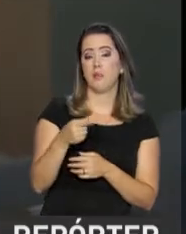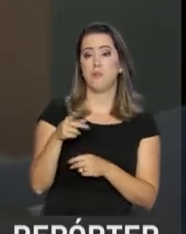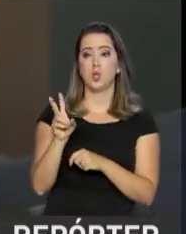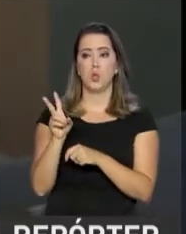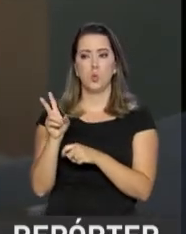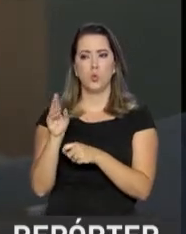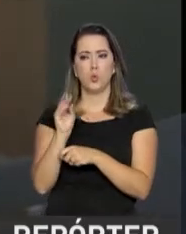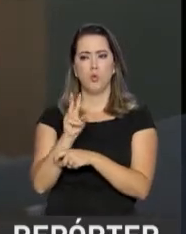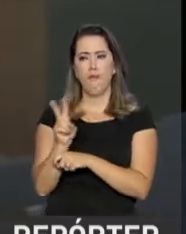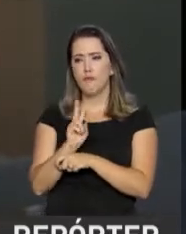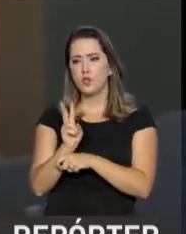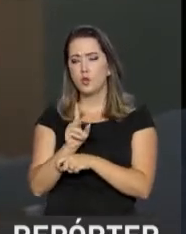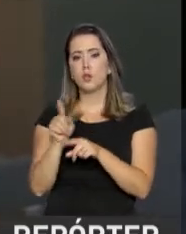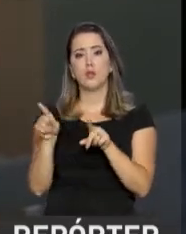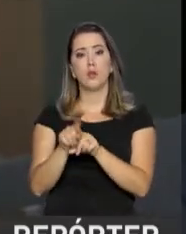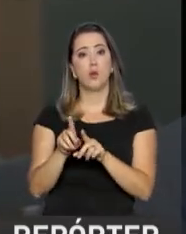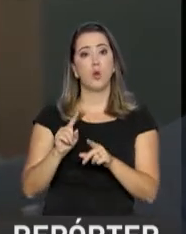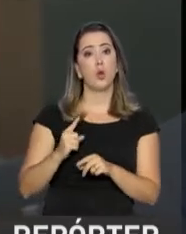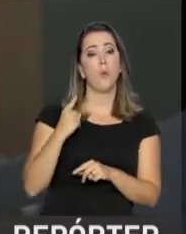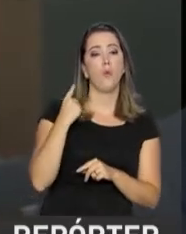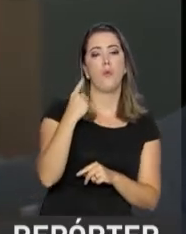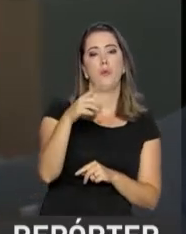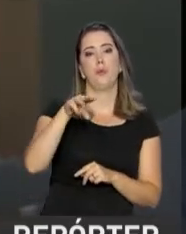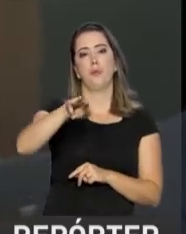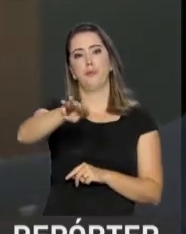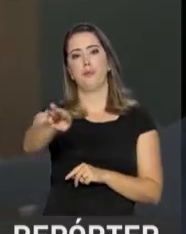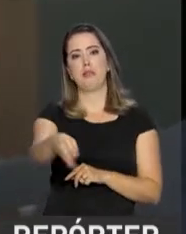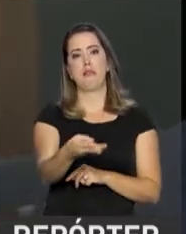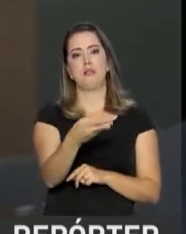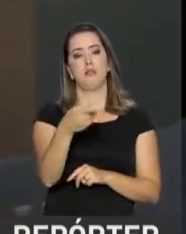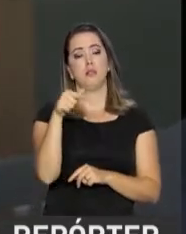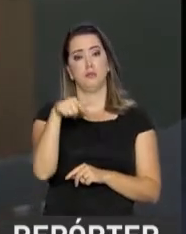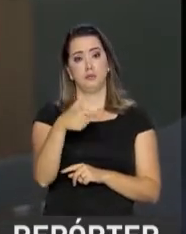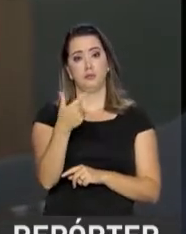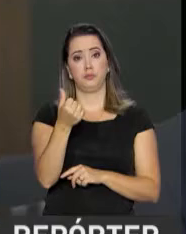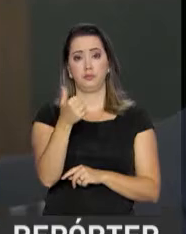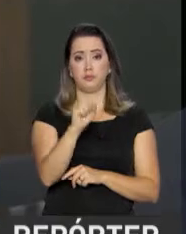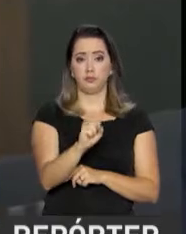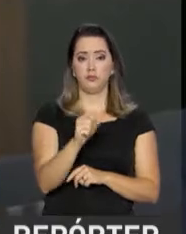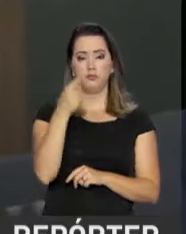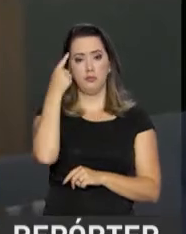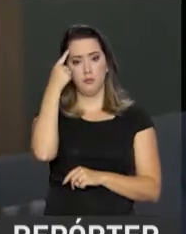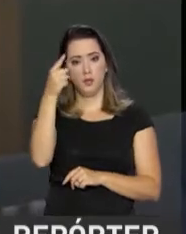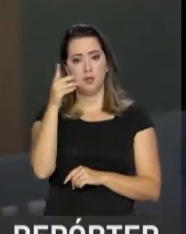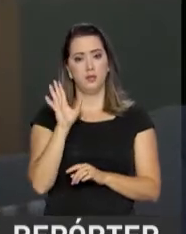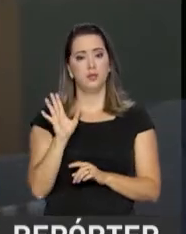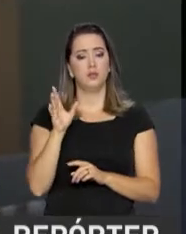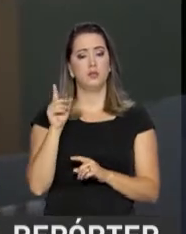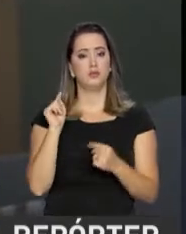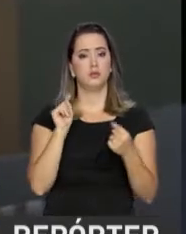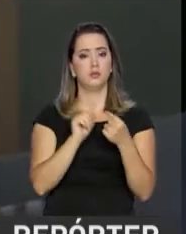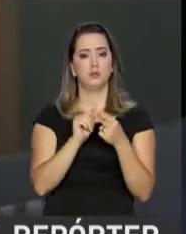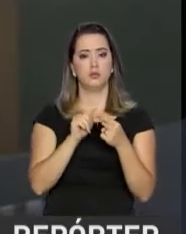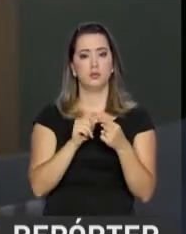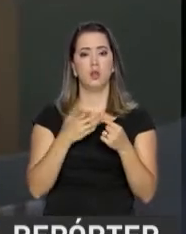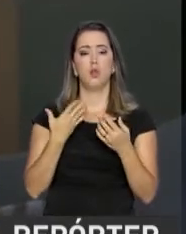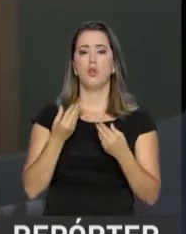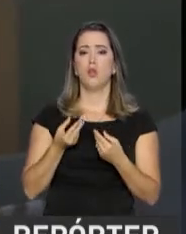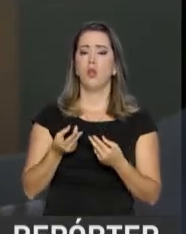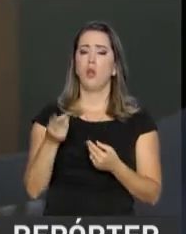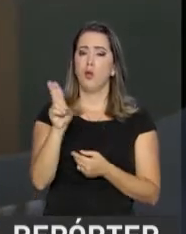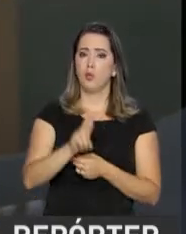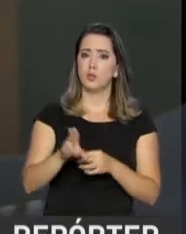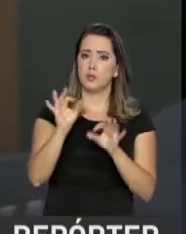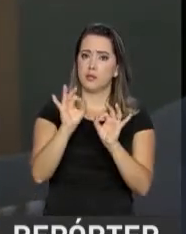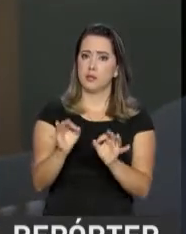para um milhão e 200 mil perícias durante o ano de 18 a ideia central é racionalizar os